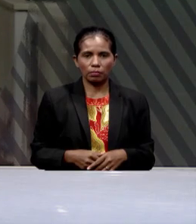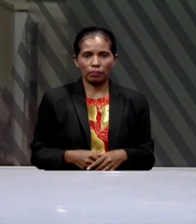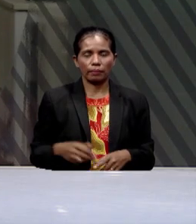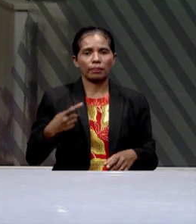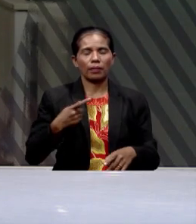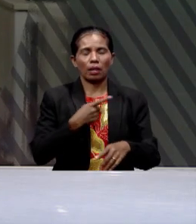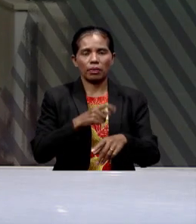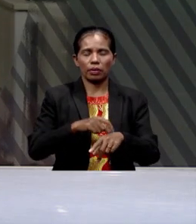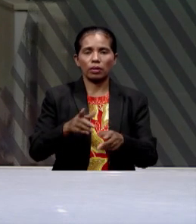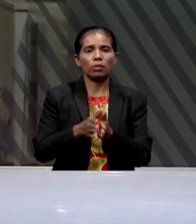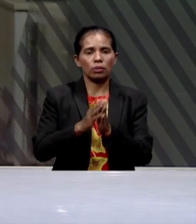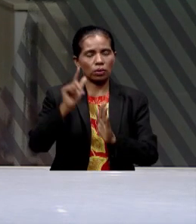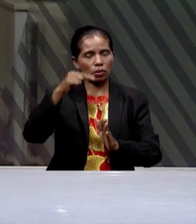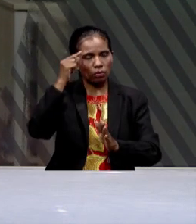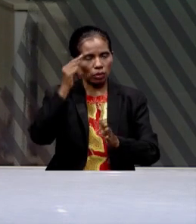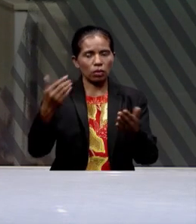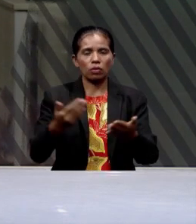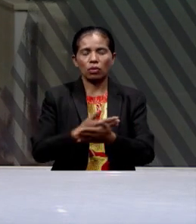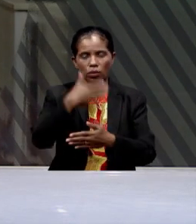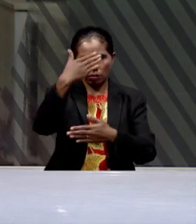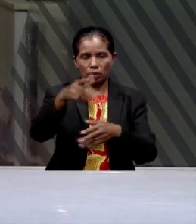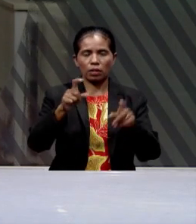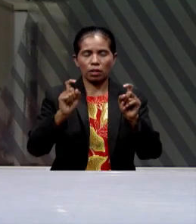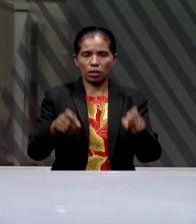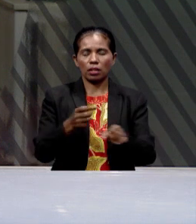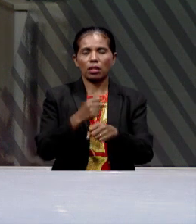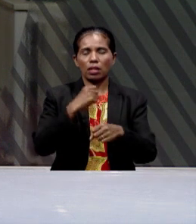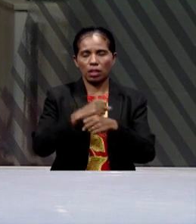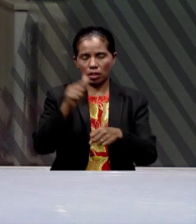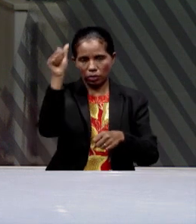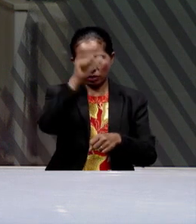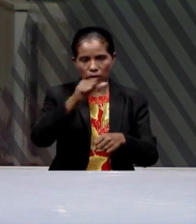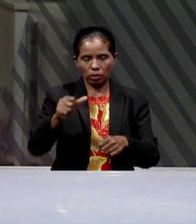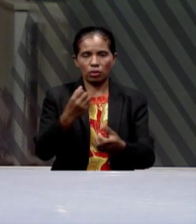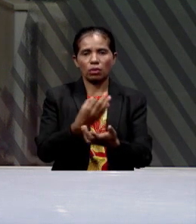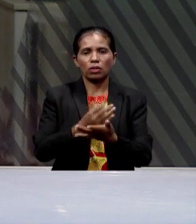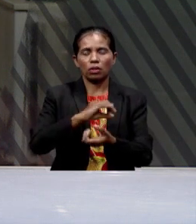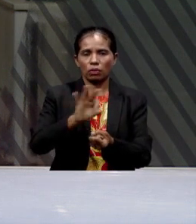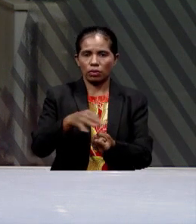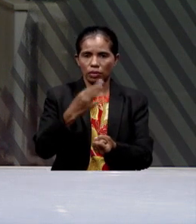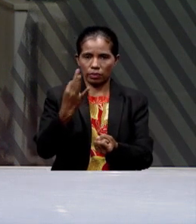Parlamento Nacional, cujo governo formai, tem que ralo auditoria para fundo COVID-19.